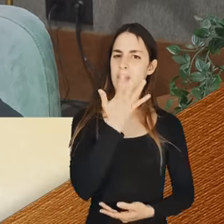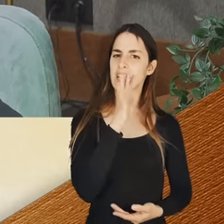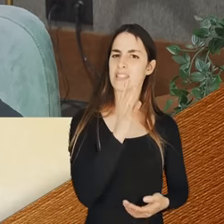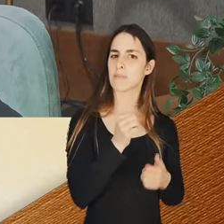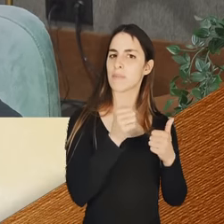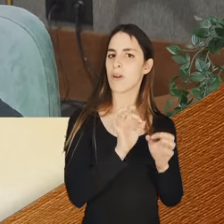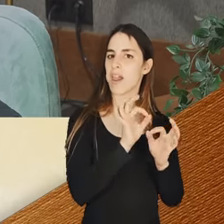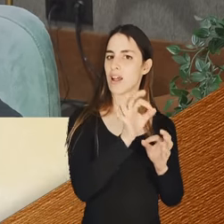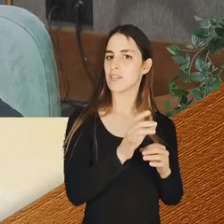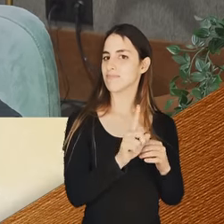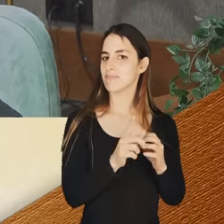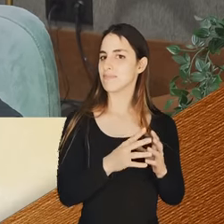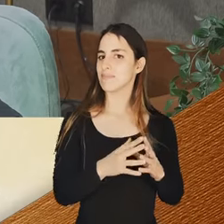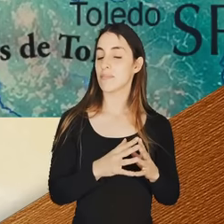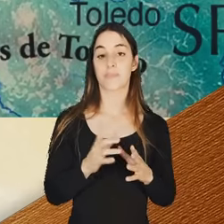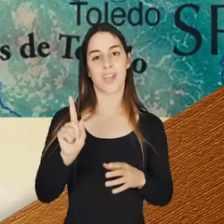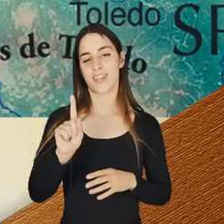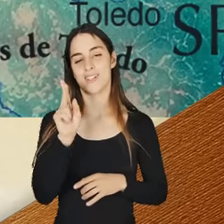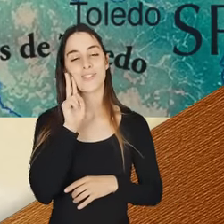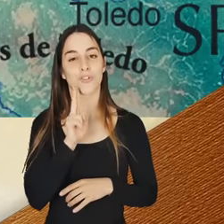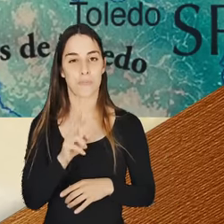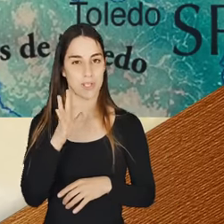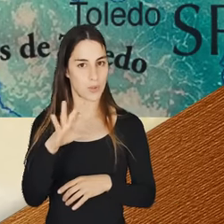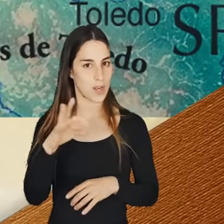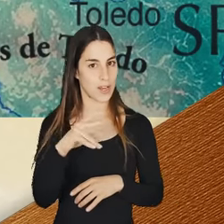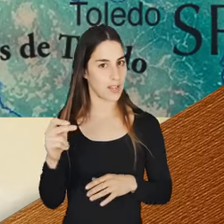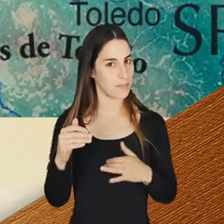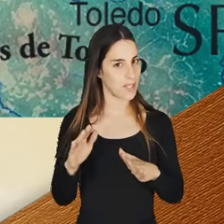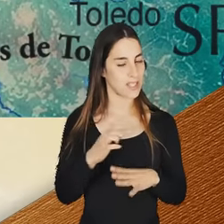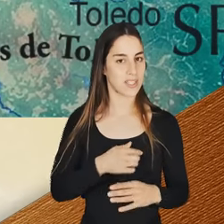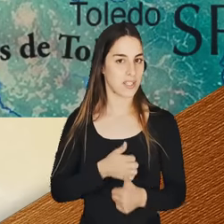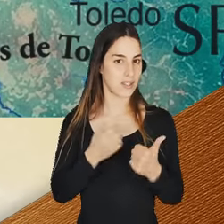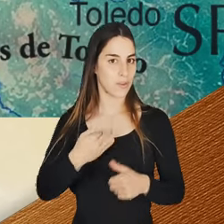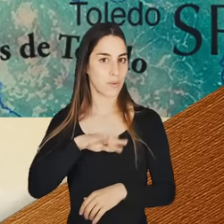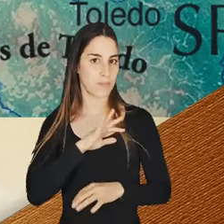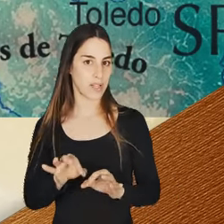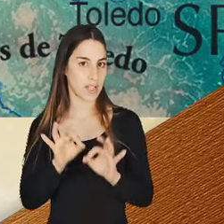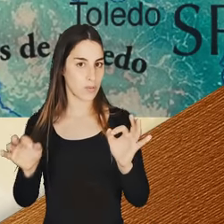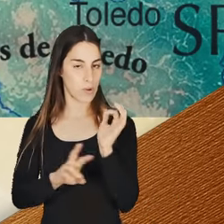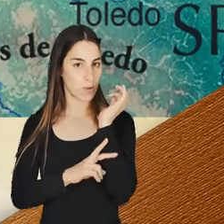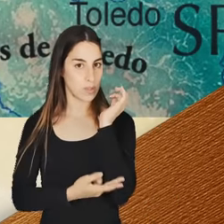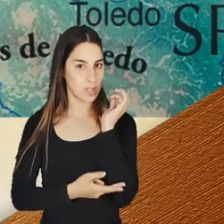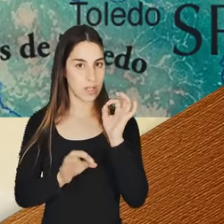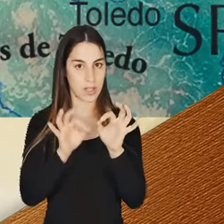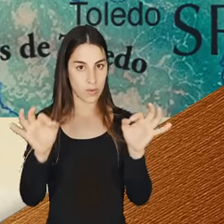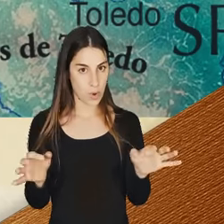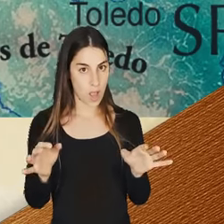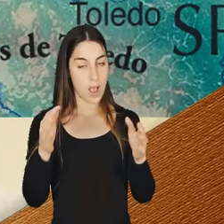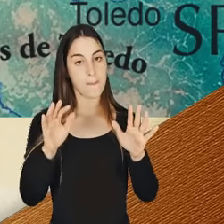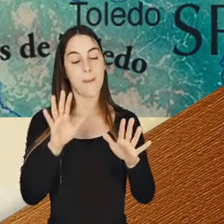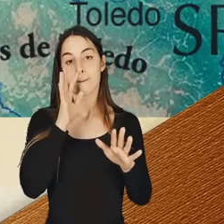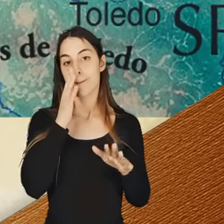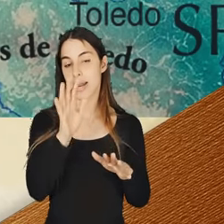conselho, Jorge, não sei se... Não, desculpa, Joana, mas o Coimbra é um conselho exatamente igual aos outros. O que a mim me parece é que não é muito